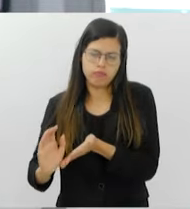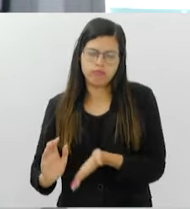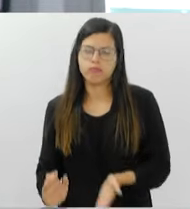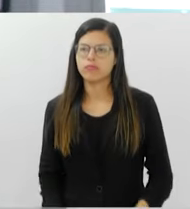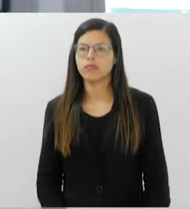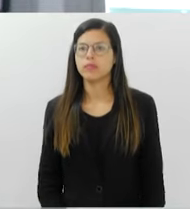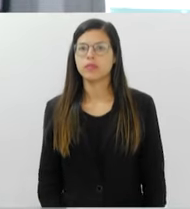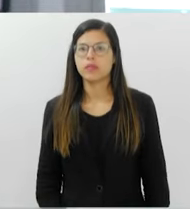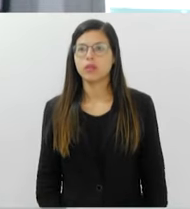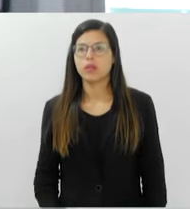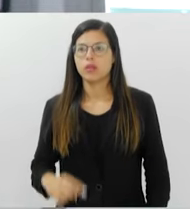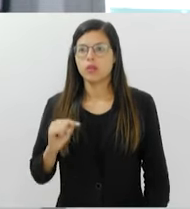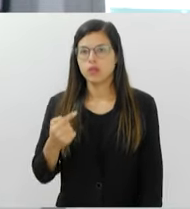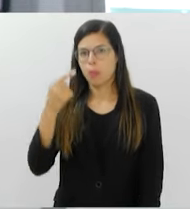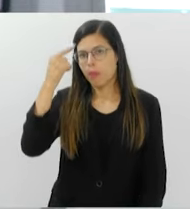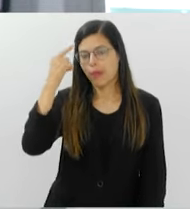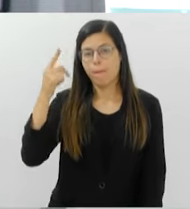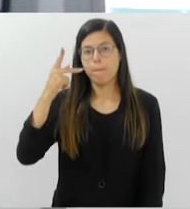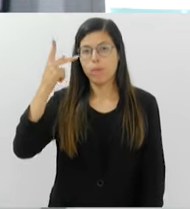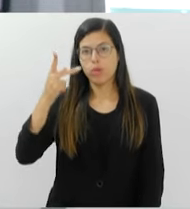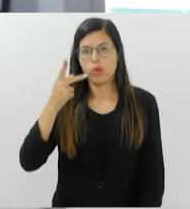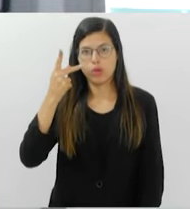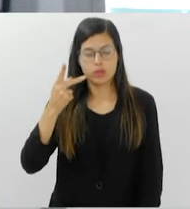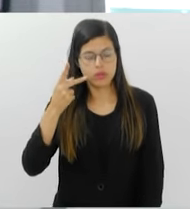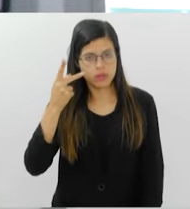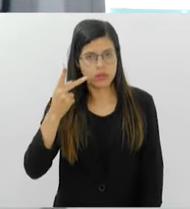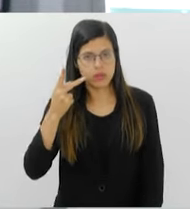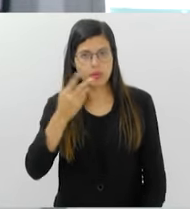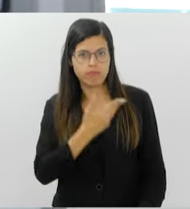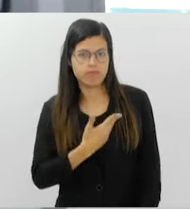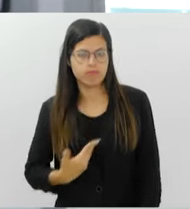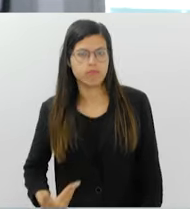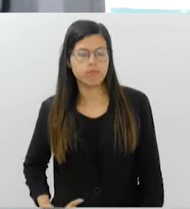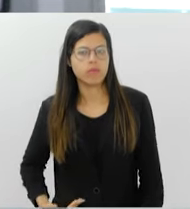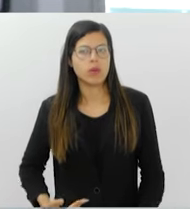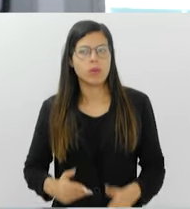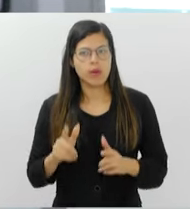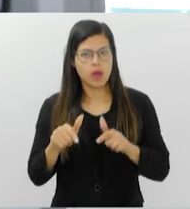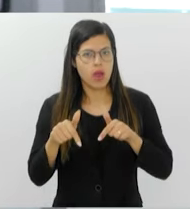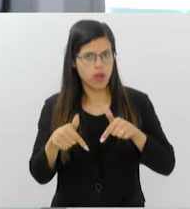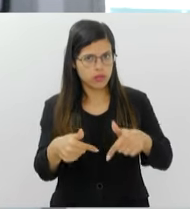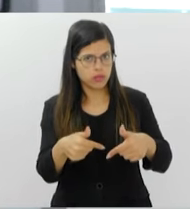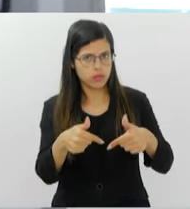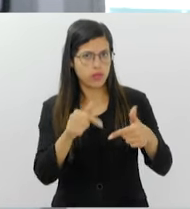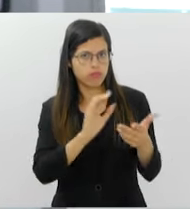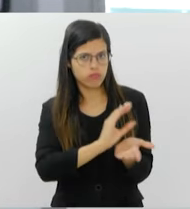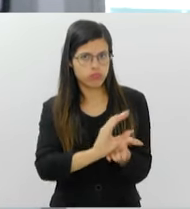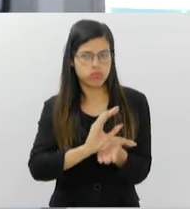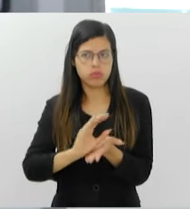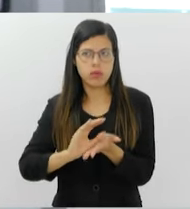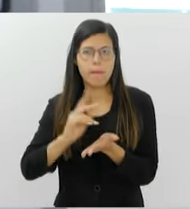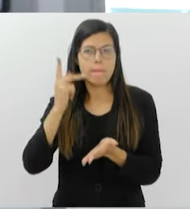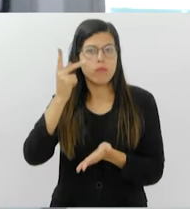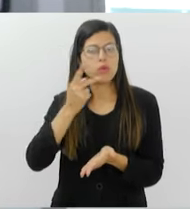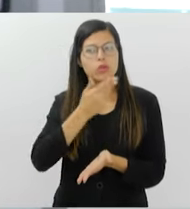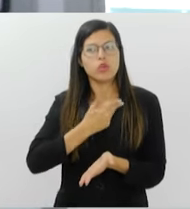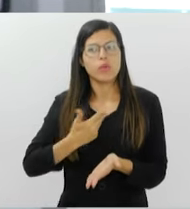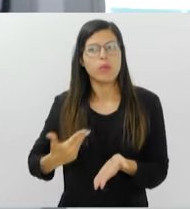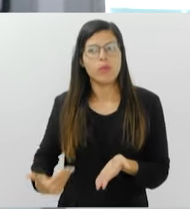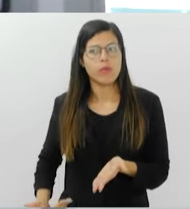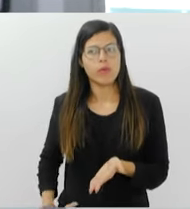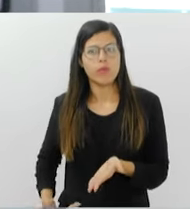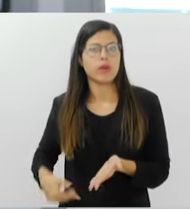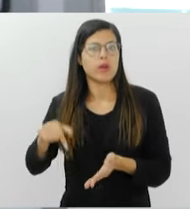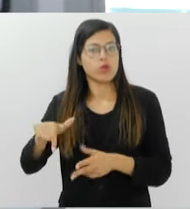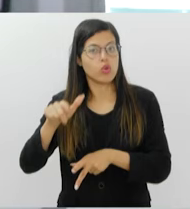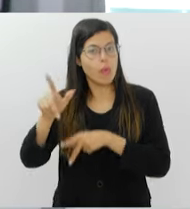Faz a gente pensar que as políticas públicas que serão implementadas por meio dessas emendas são políticas públicas que essa parcela da